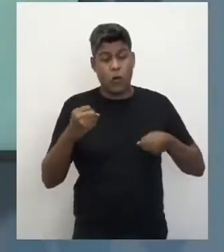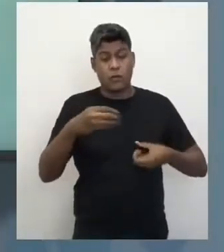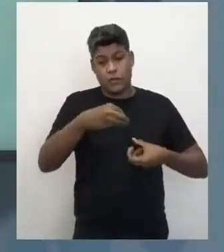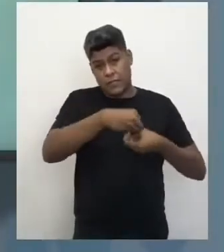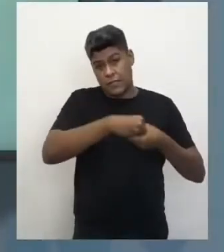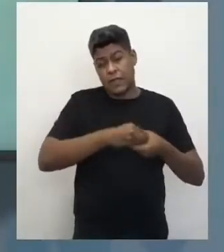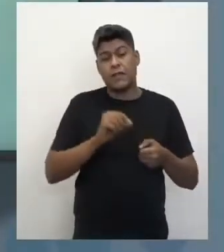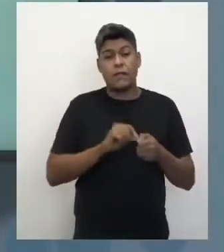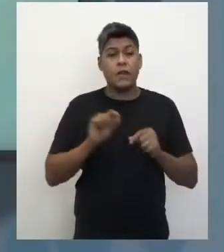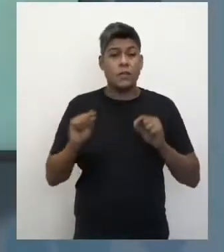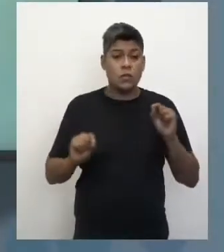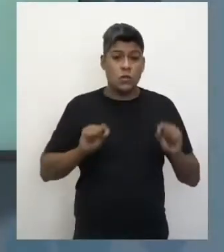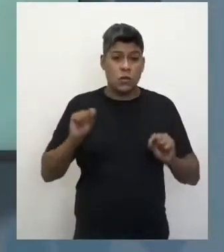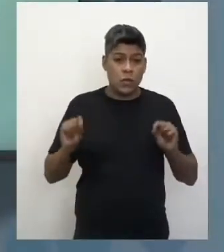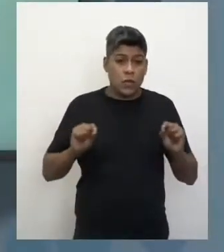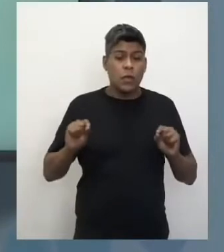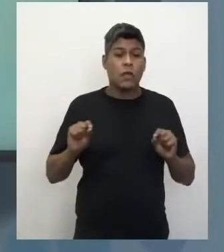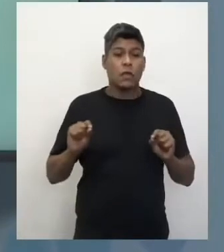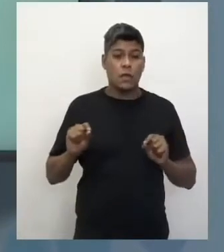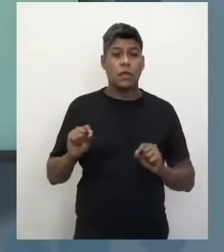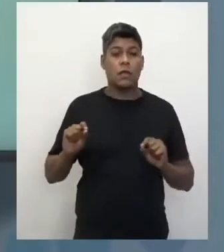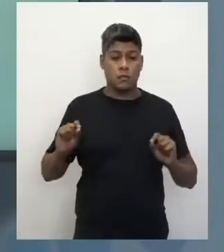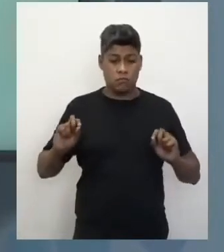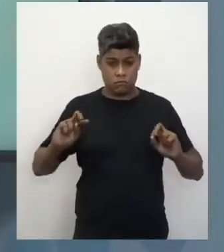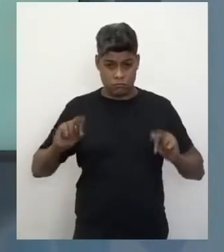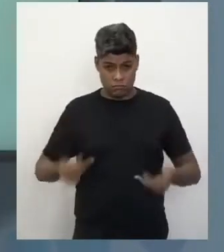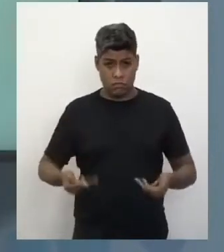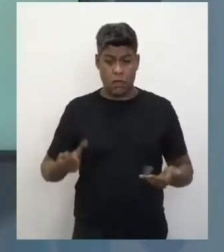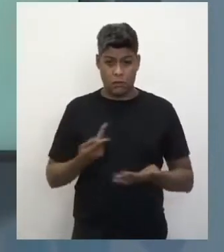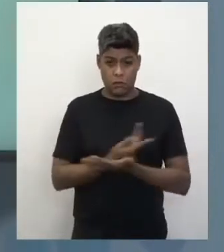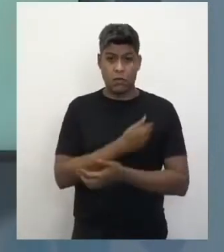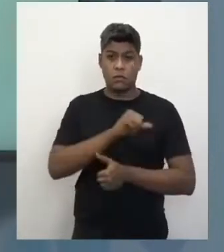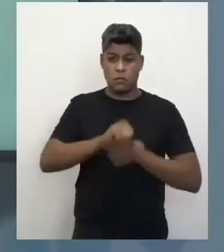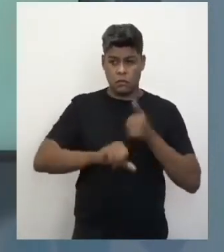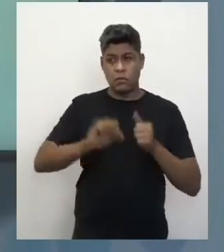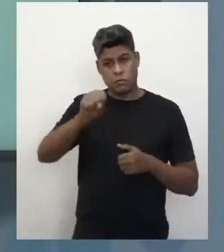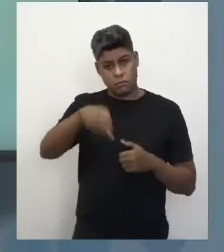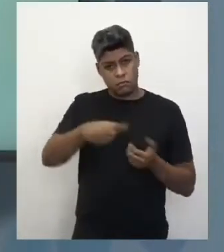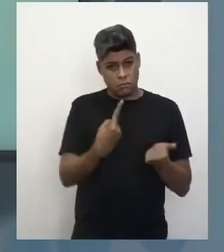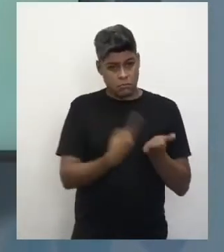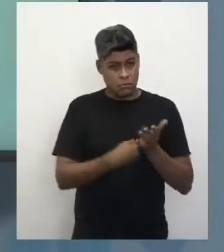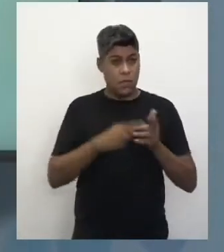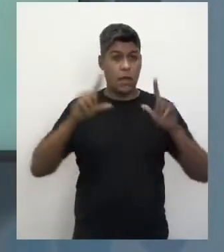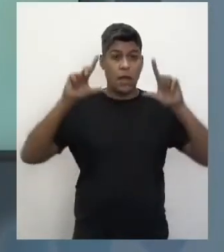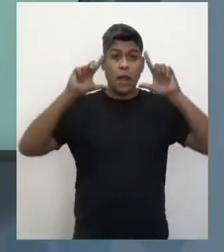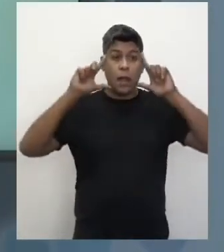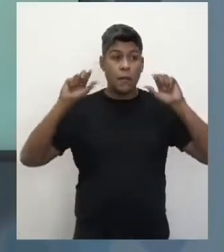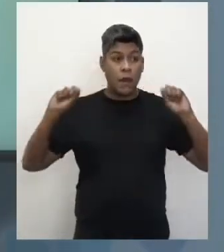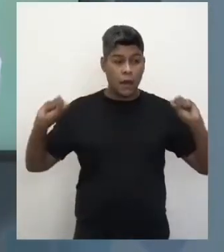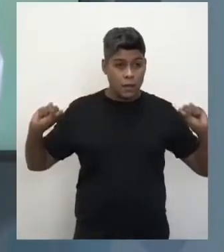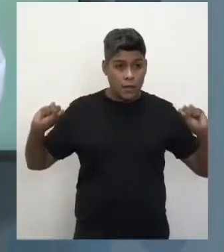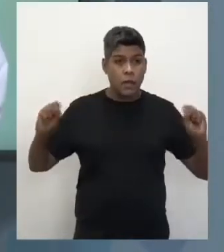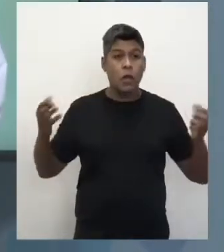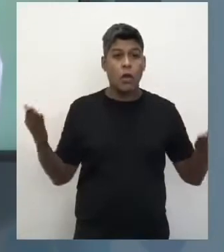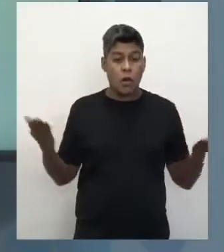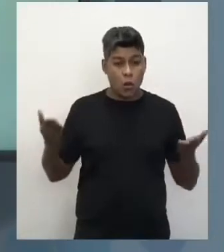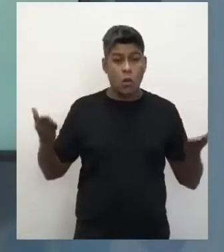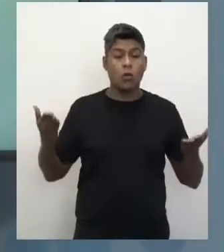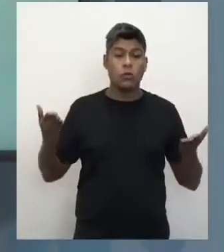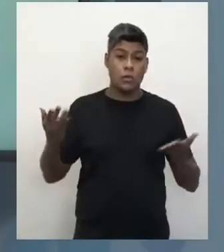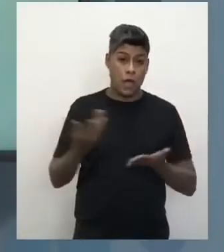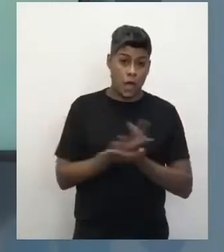que faria, então, com que esse ser vivo fosse se modificando. E sim, de acordo com Lamarck, tá? Mas hoje a gente sabe que não é bem